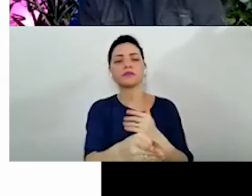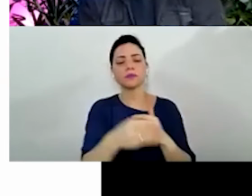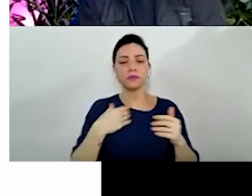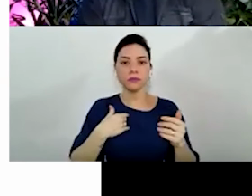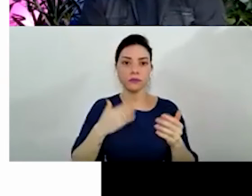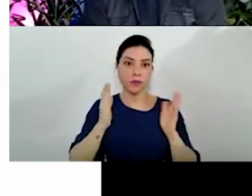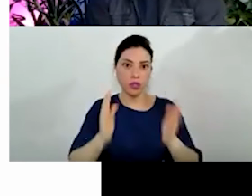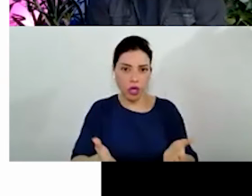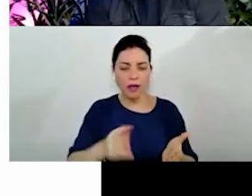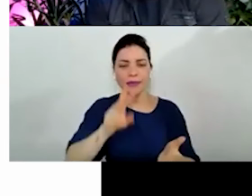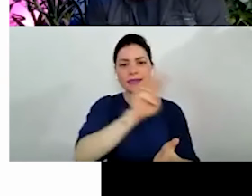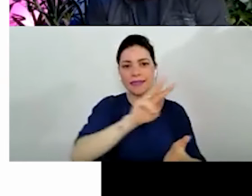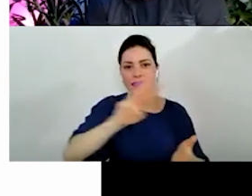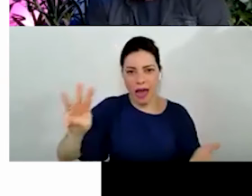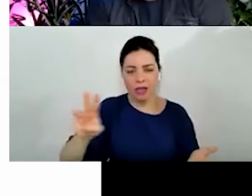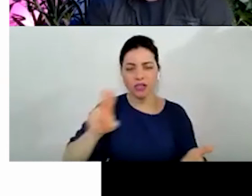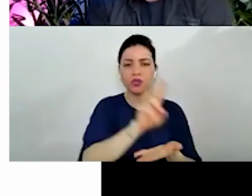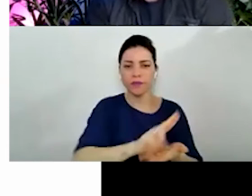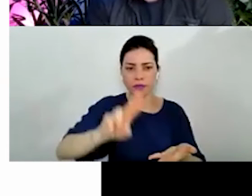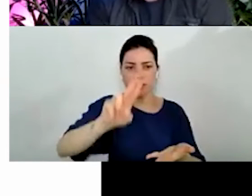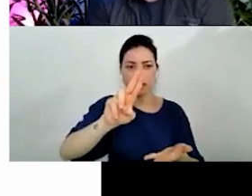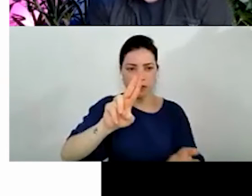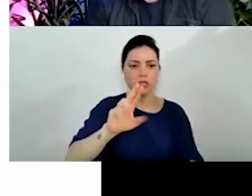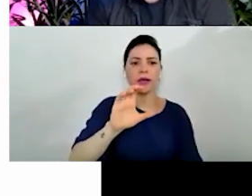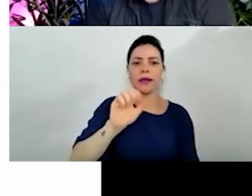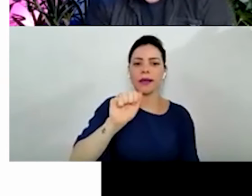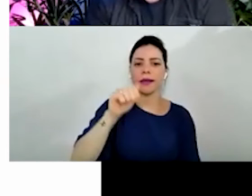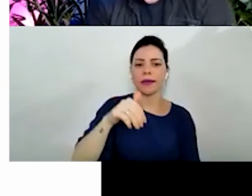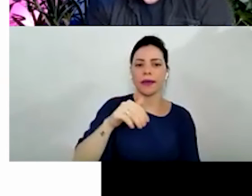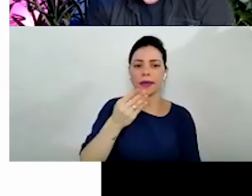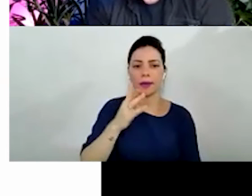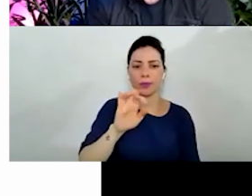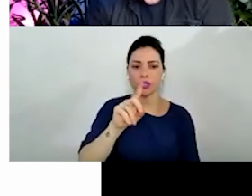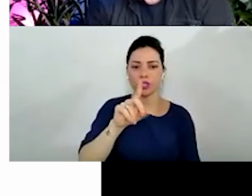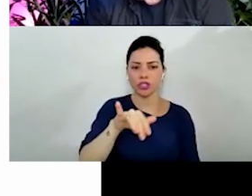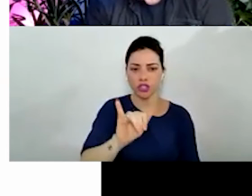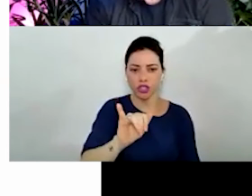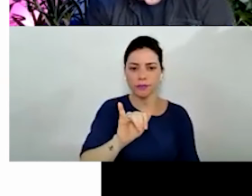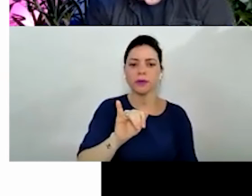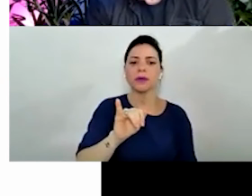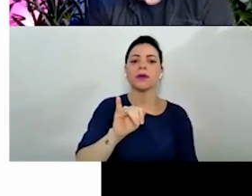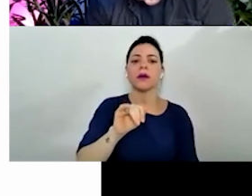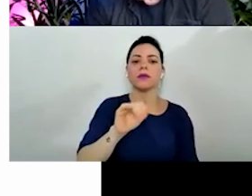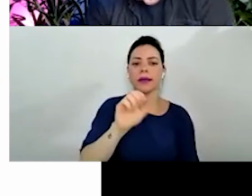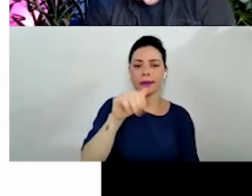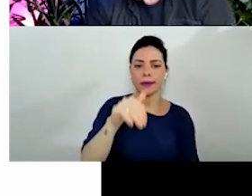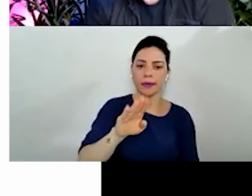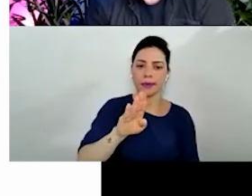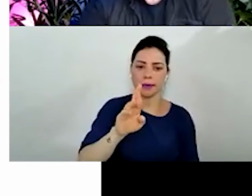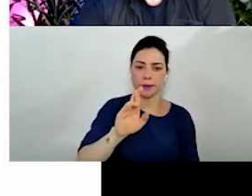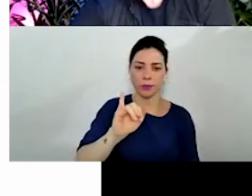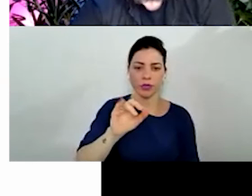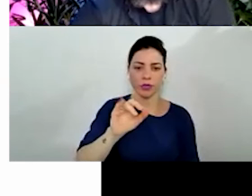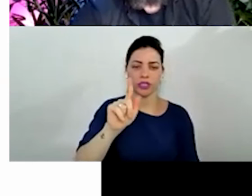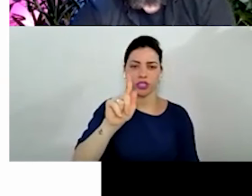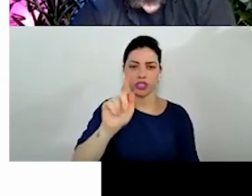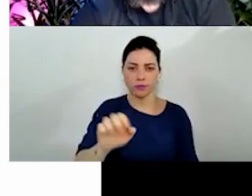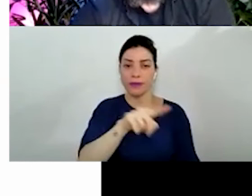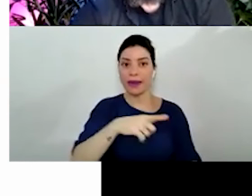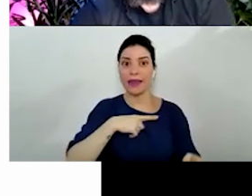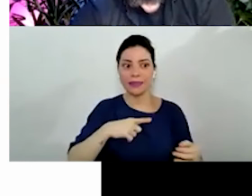do site da University of Cambridge e eles têm um conteúdo sobre design inclusivo muito rico por